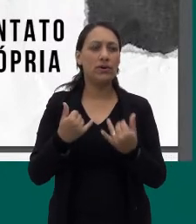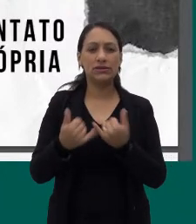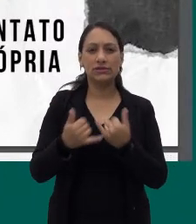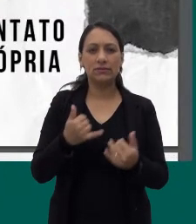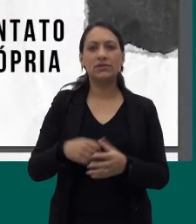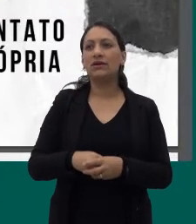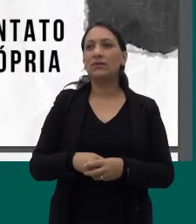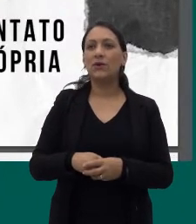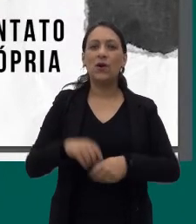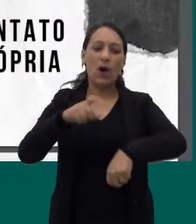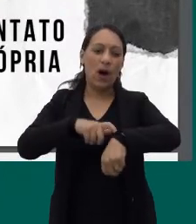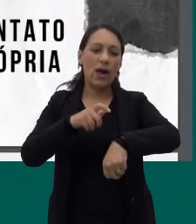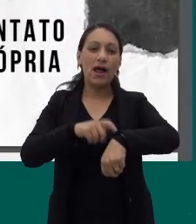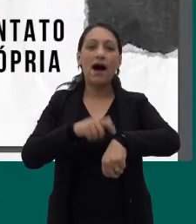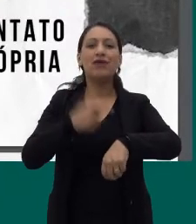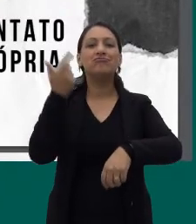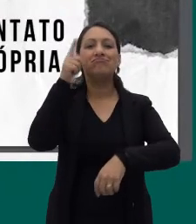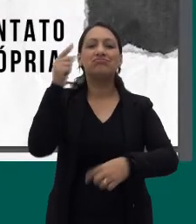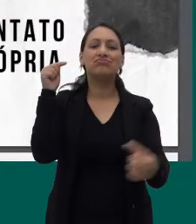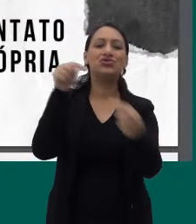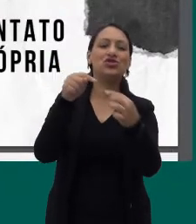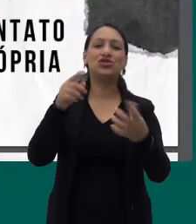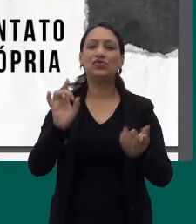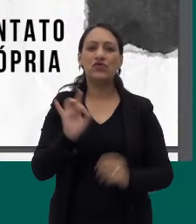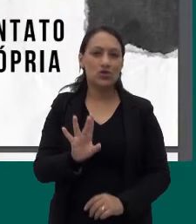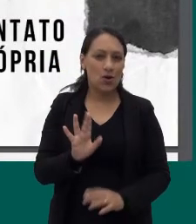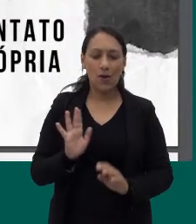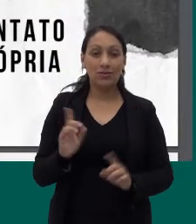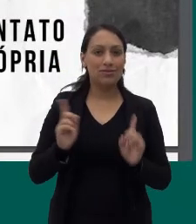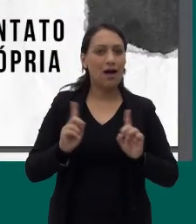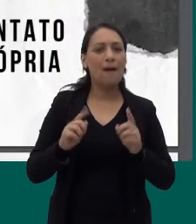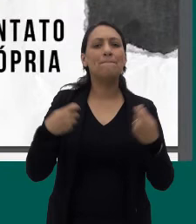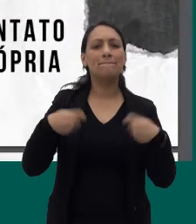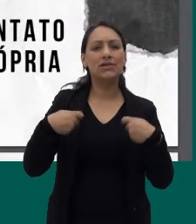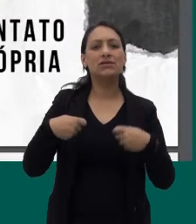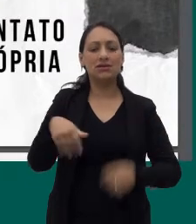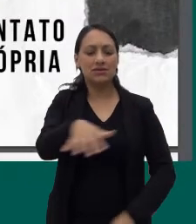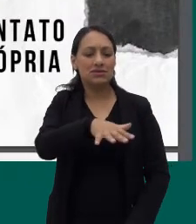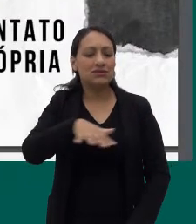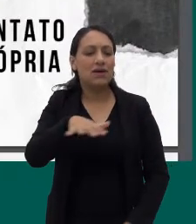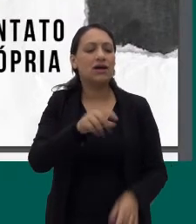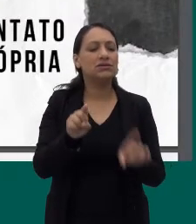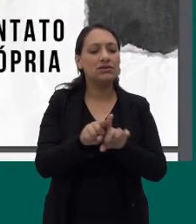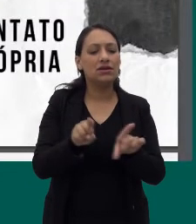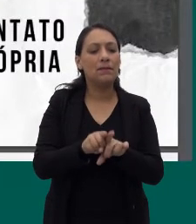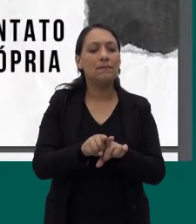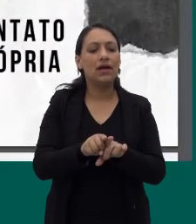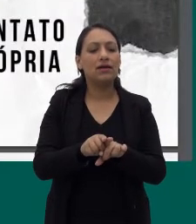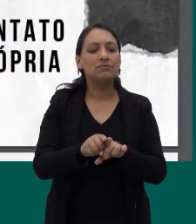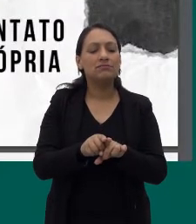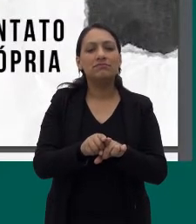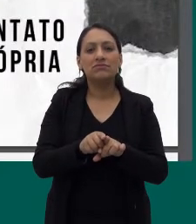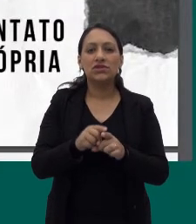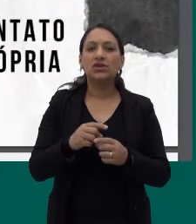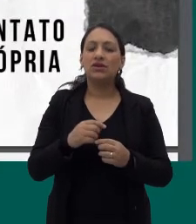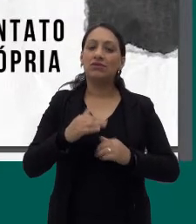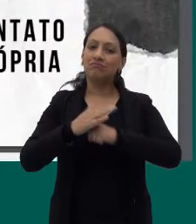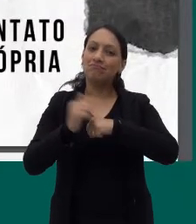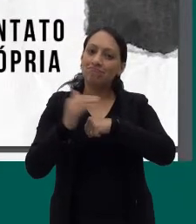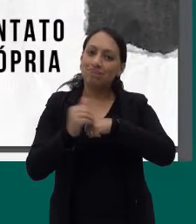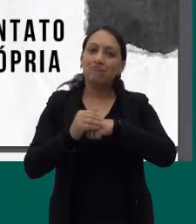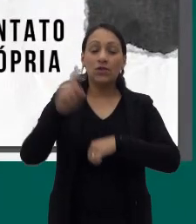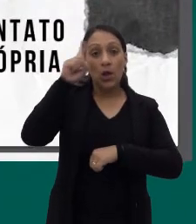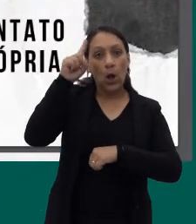dia, cumprir horário, cumprir uma meta. Eu posso ter o meu espaço de criação na minha rotina, eu posso ter o meu espaço de afeto na